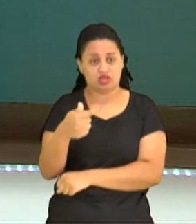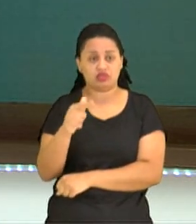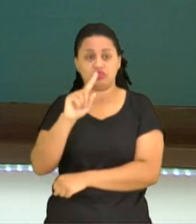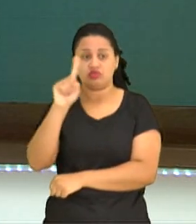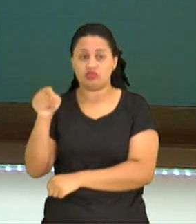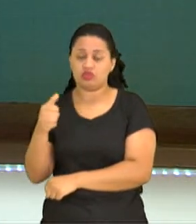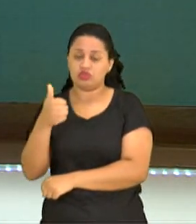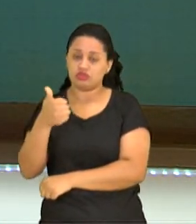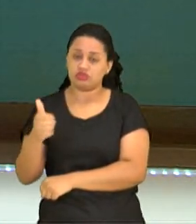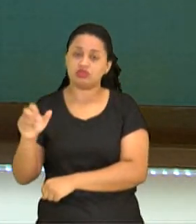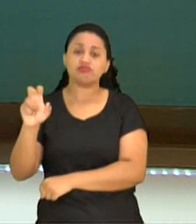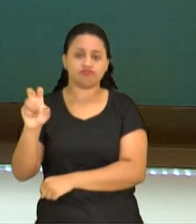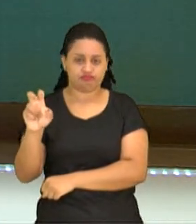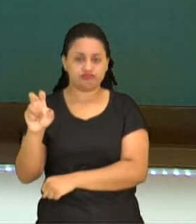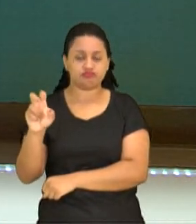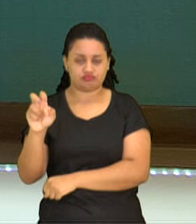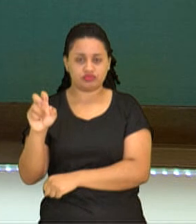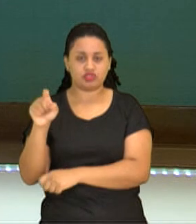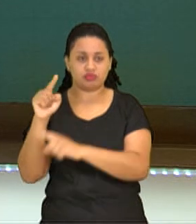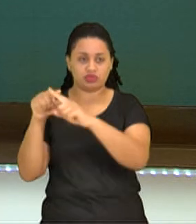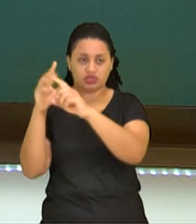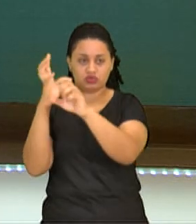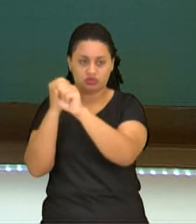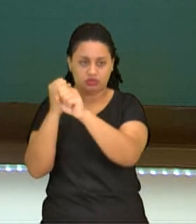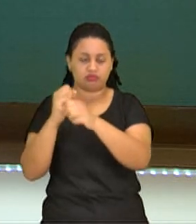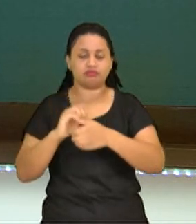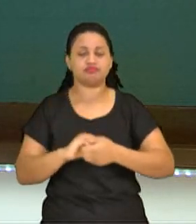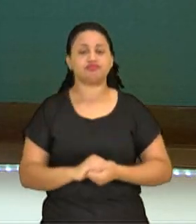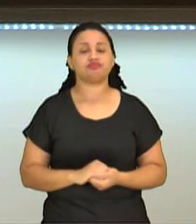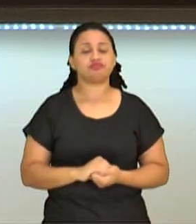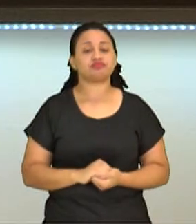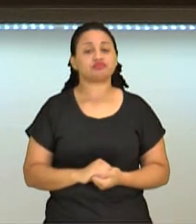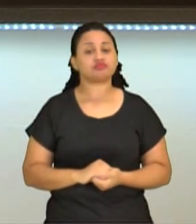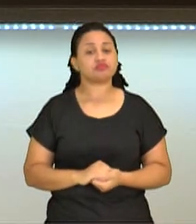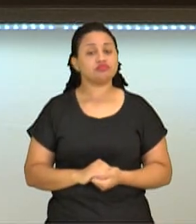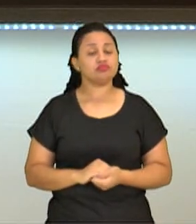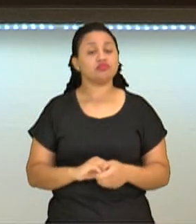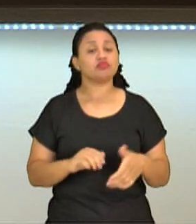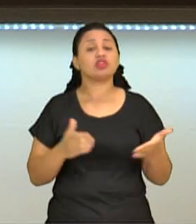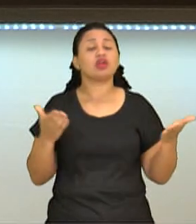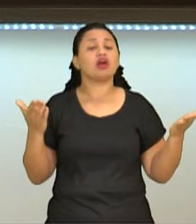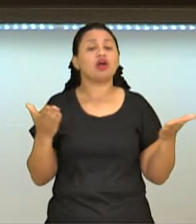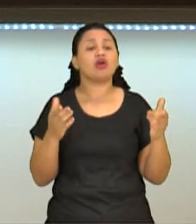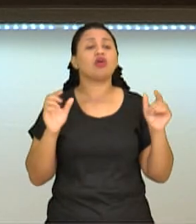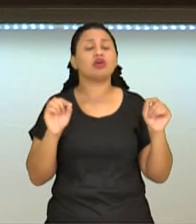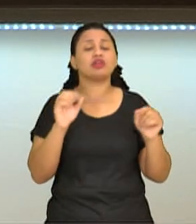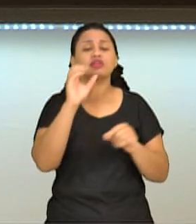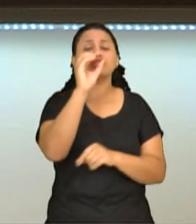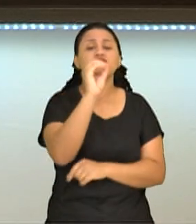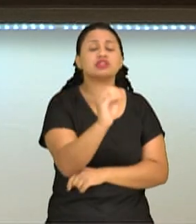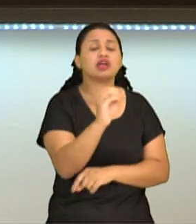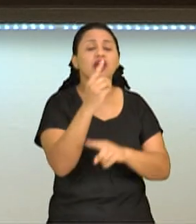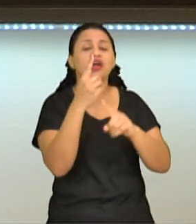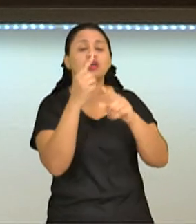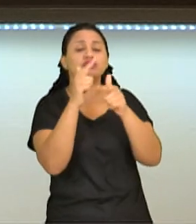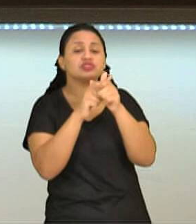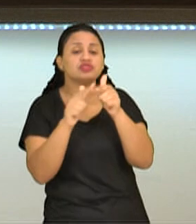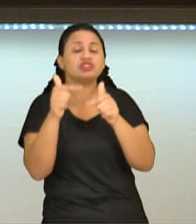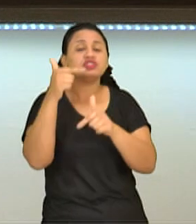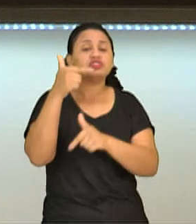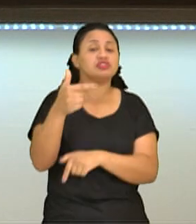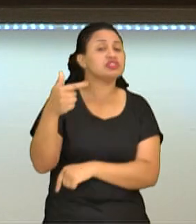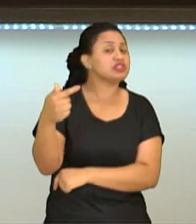27. 10 mais 5, 15. Beleza? Quanto vai ser 0 dividido